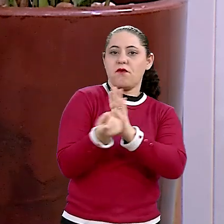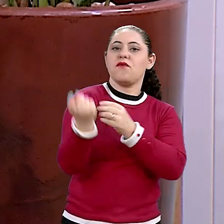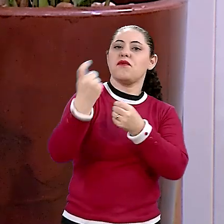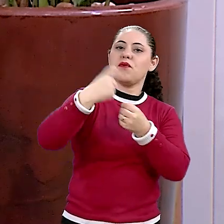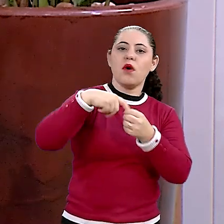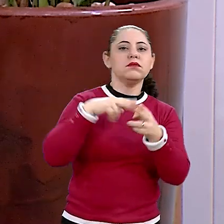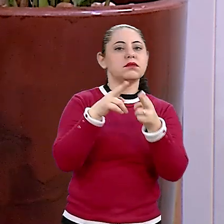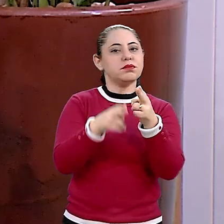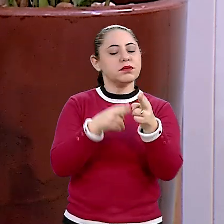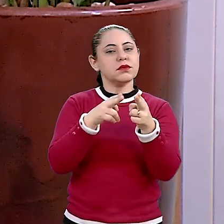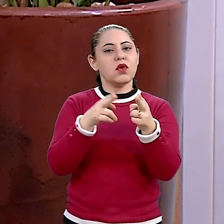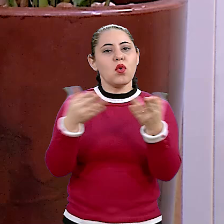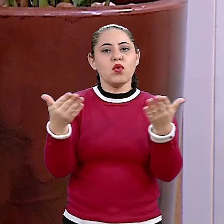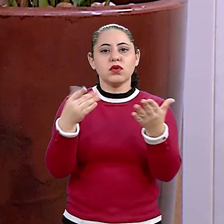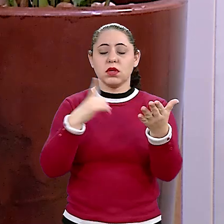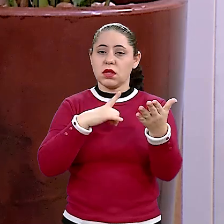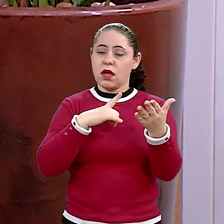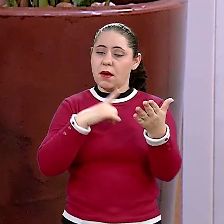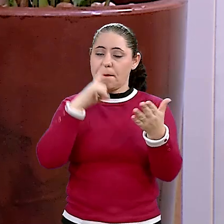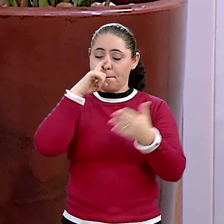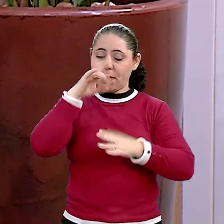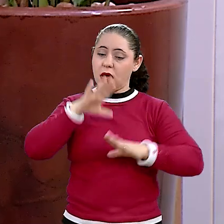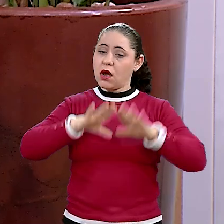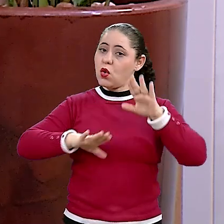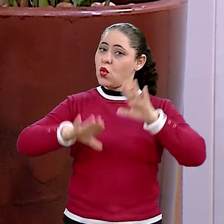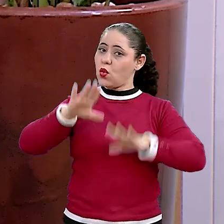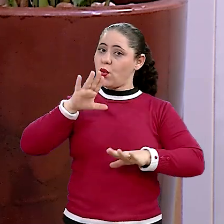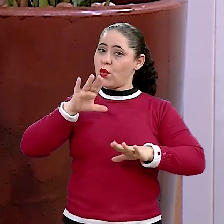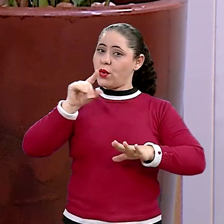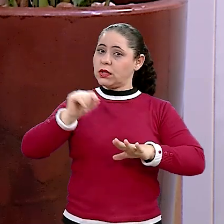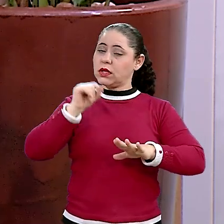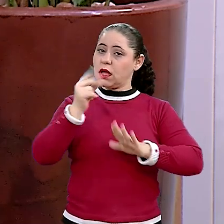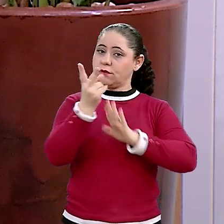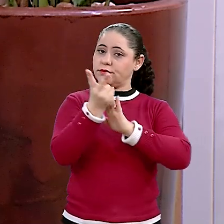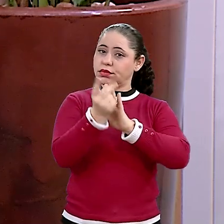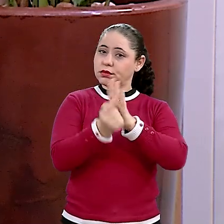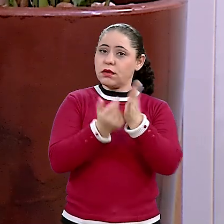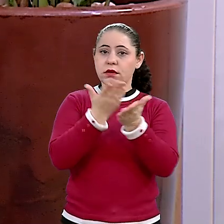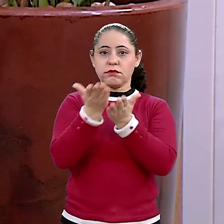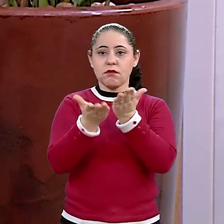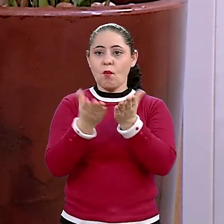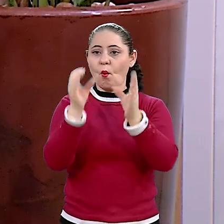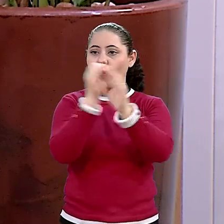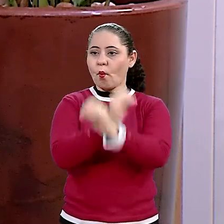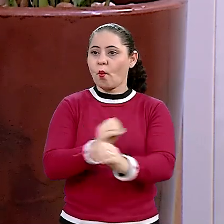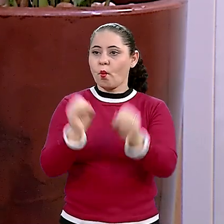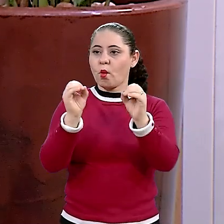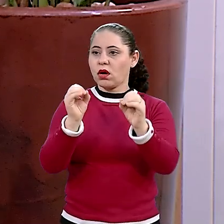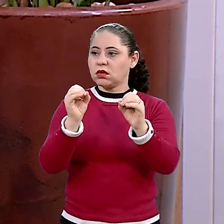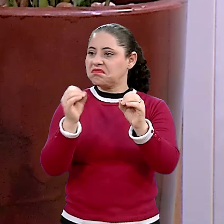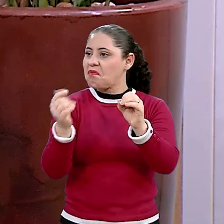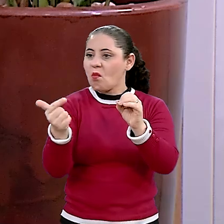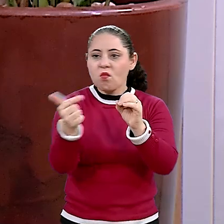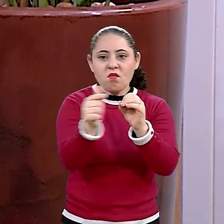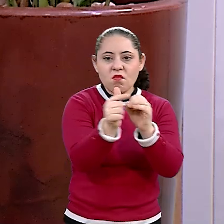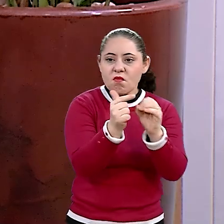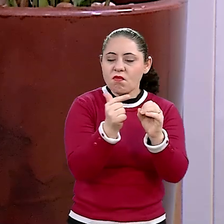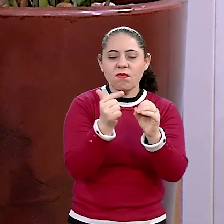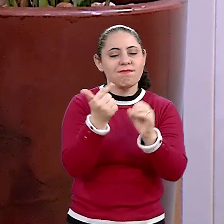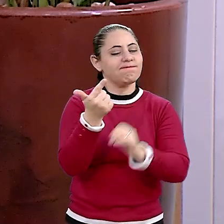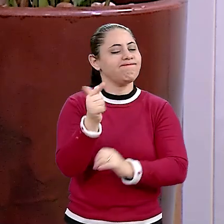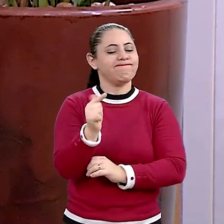reativar a ferrovia, nós temos hoje um risco muito grande de dar uma licitação deserta. Ninguém tem